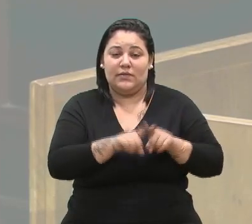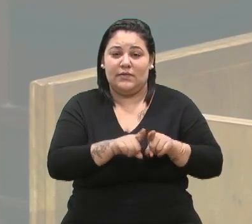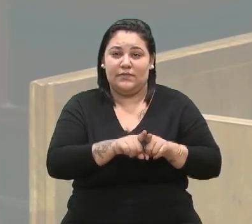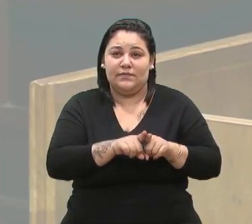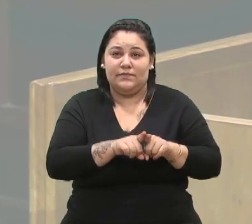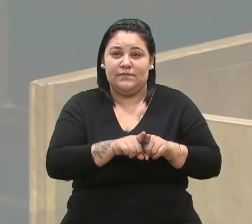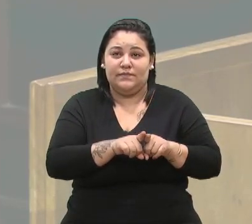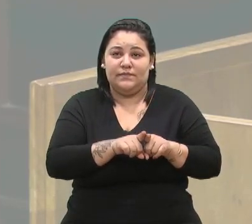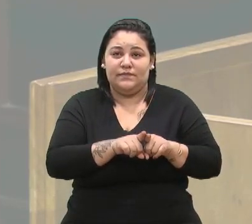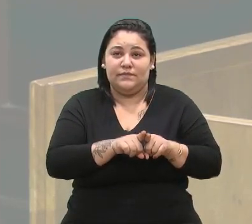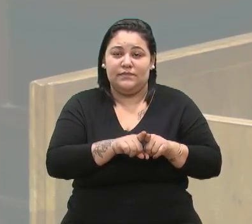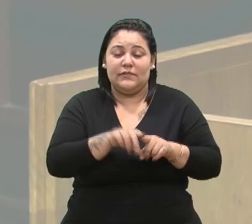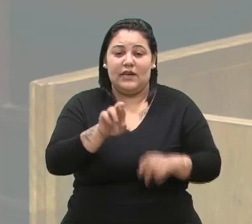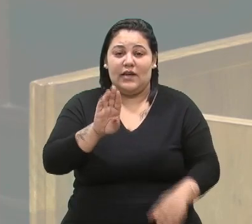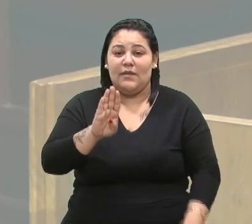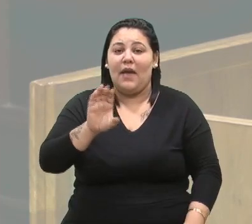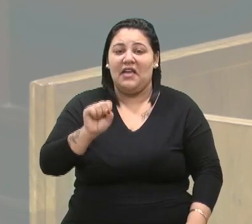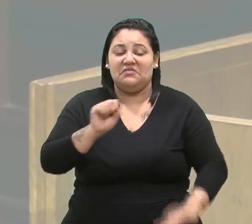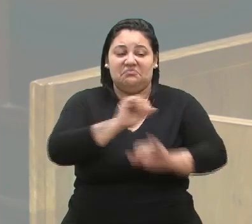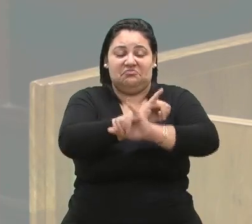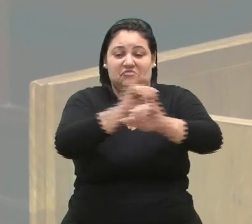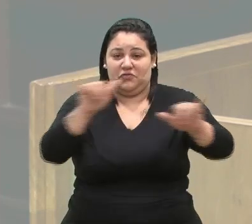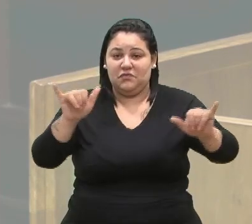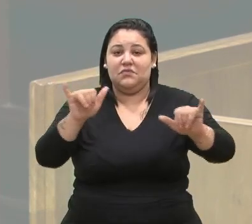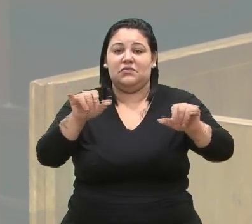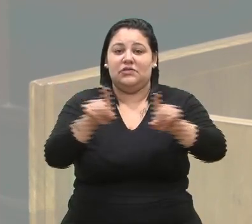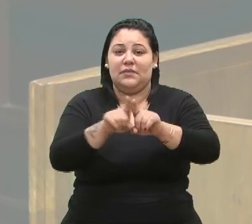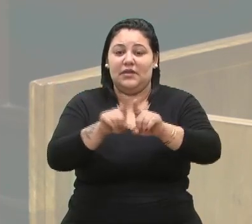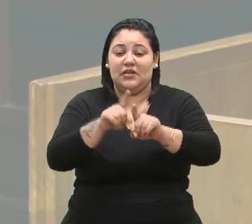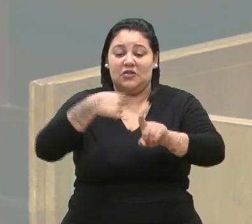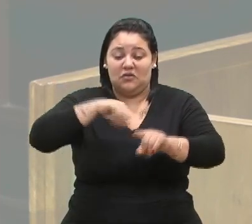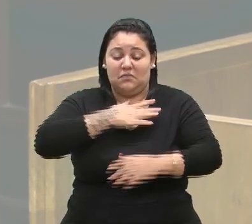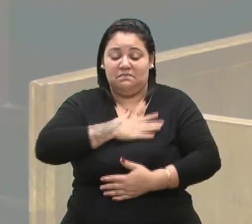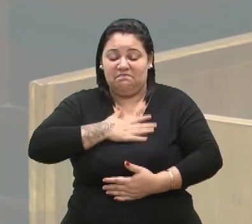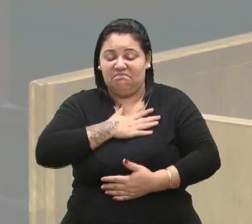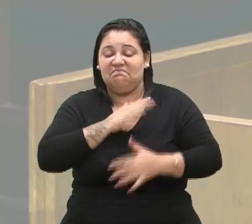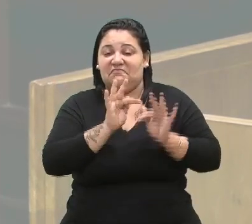uma reportagem na RBS. E que a gente fica muito feliz.